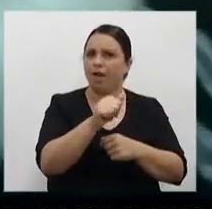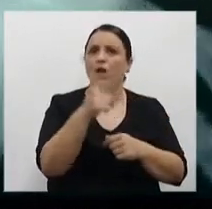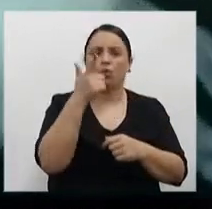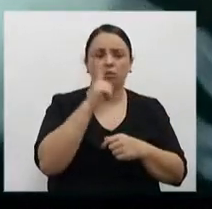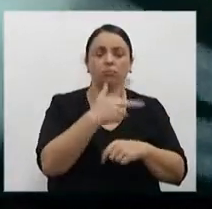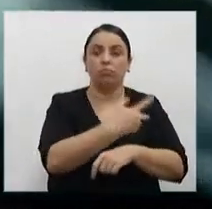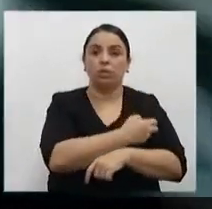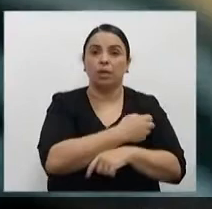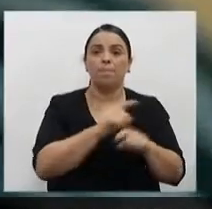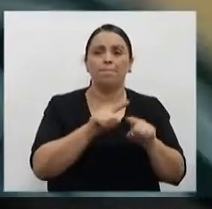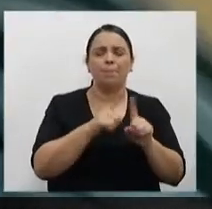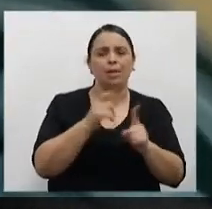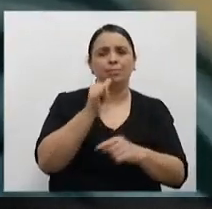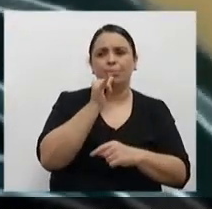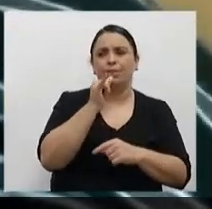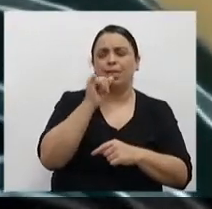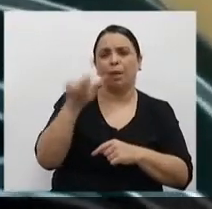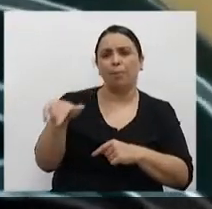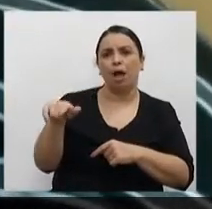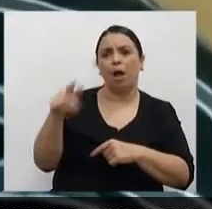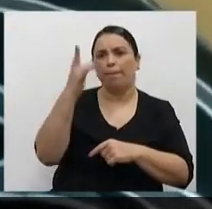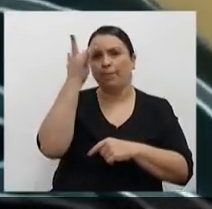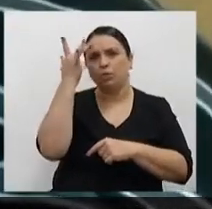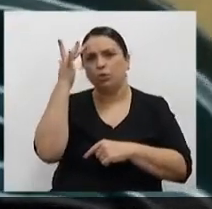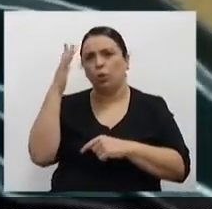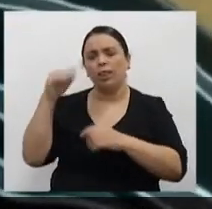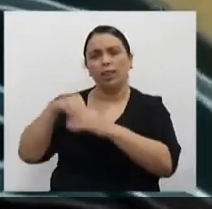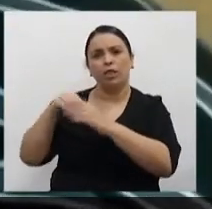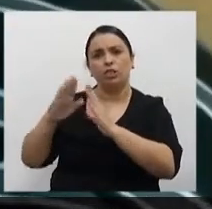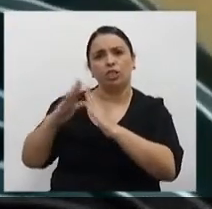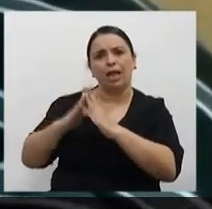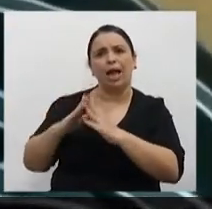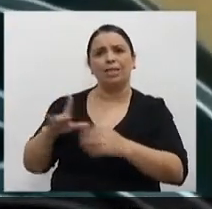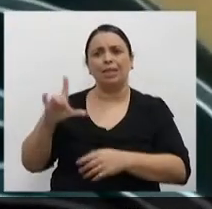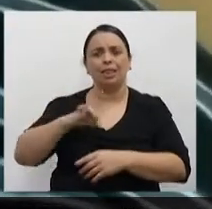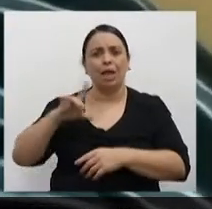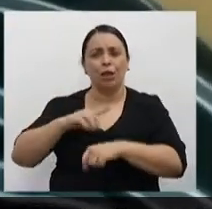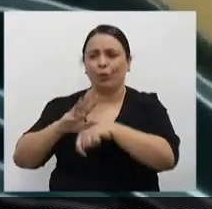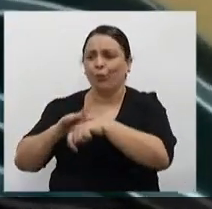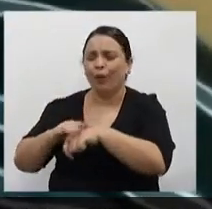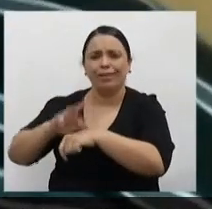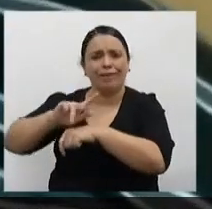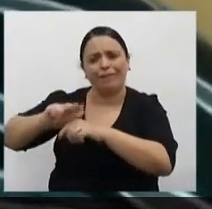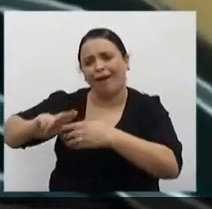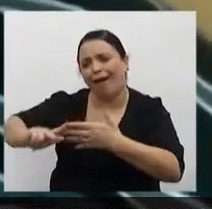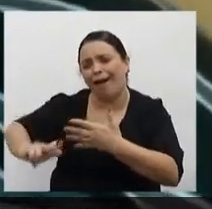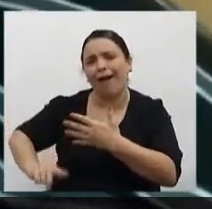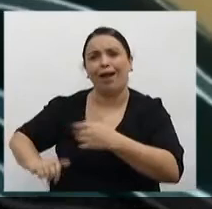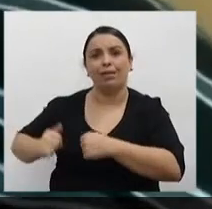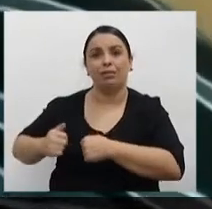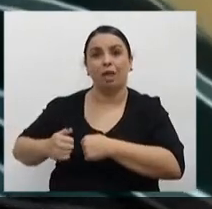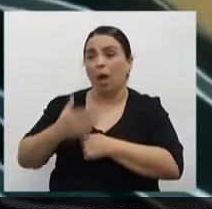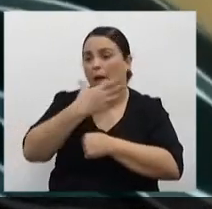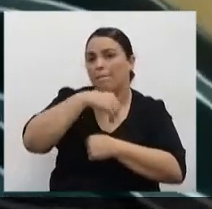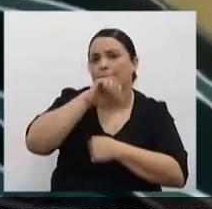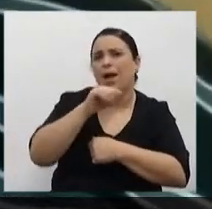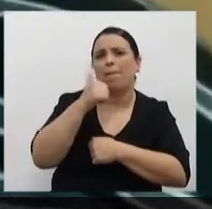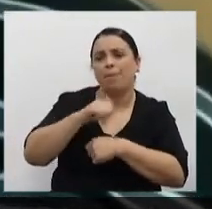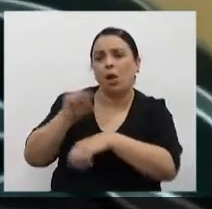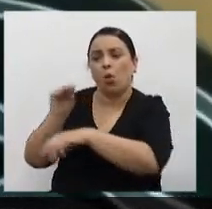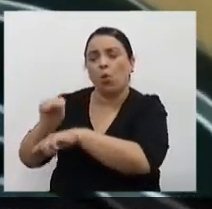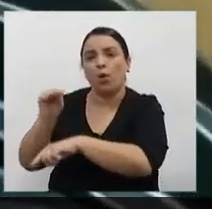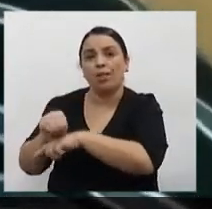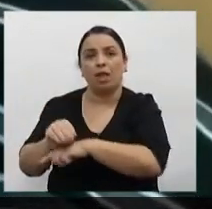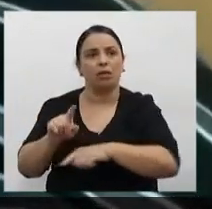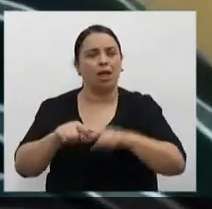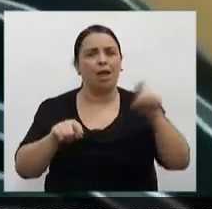E o camarada que está dentro de casa, cheio de comorbidade, com o papai e a mamãe cuidando dele, não tem o mesmo direito dele.